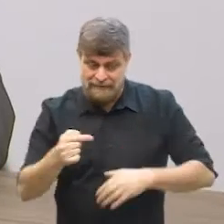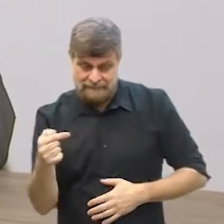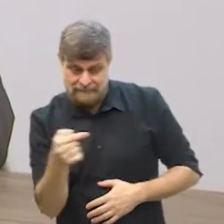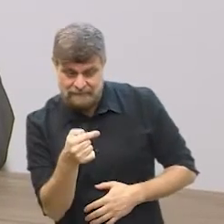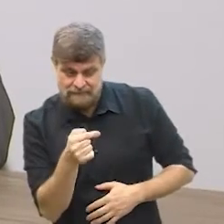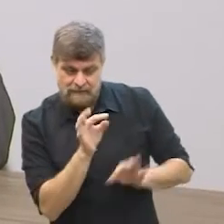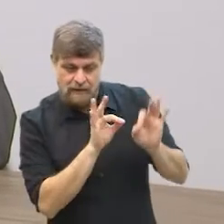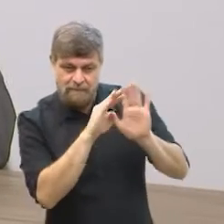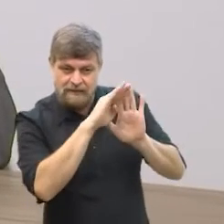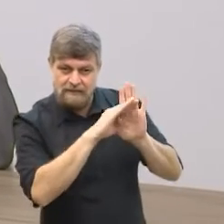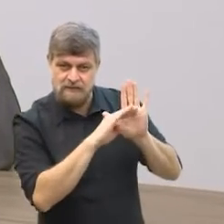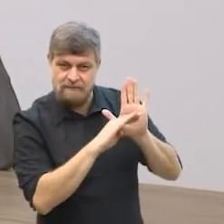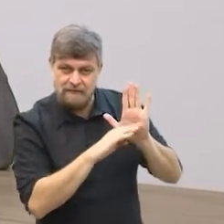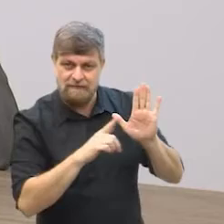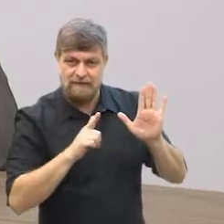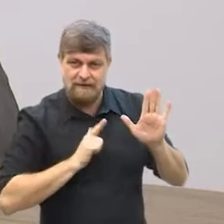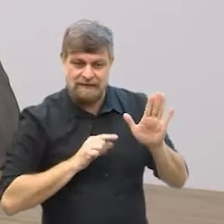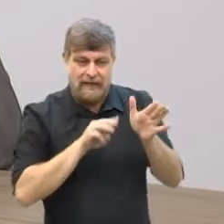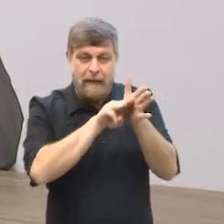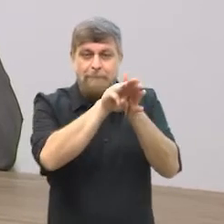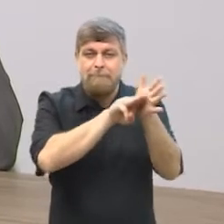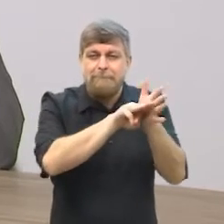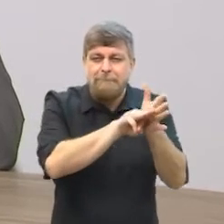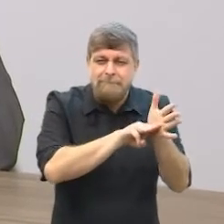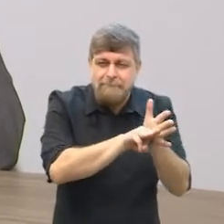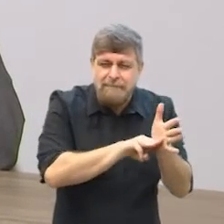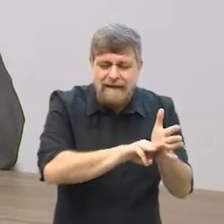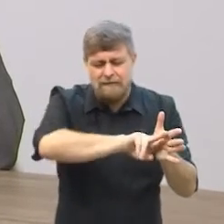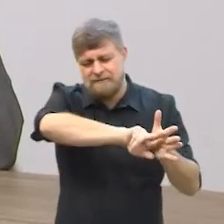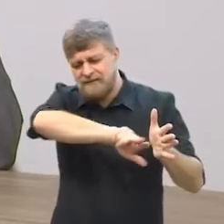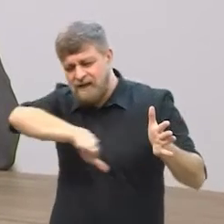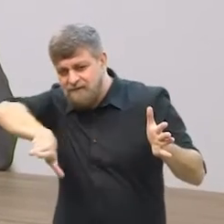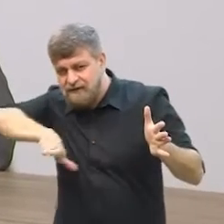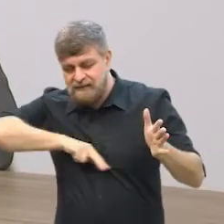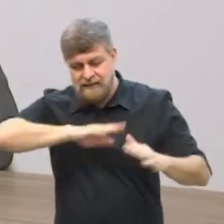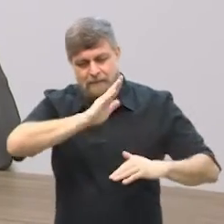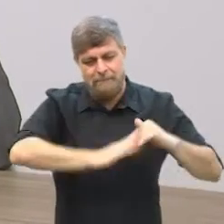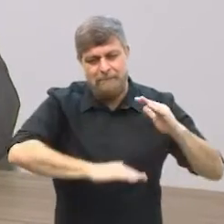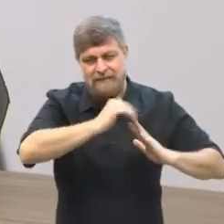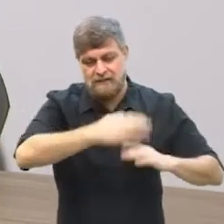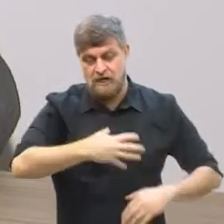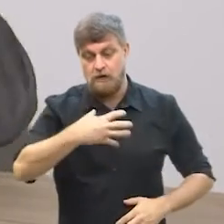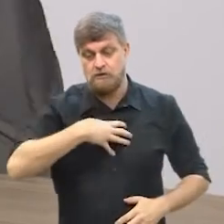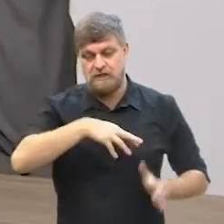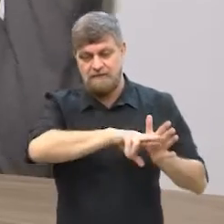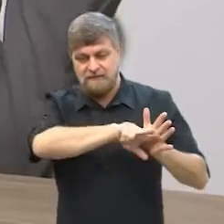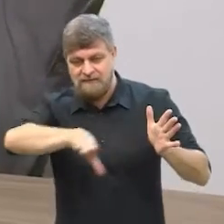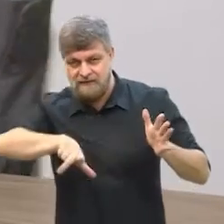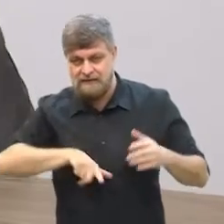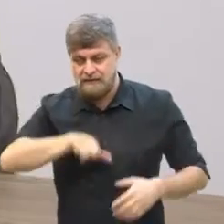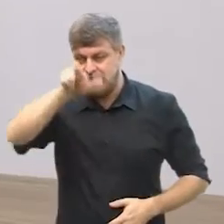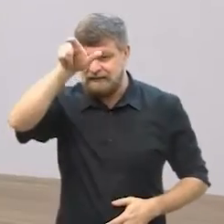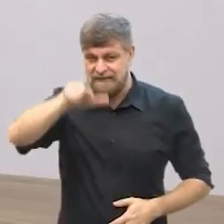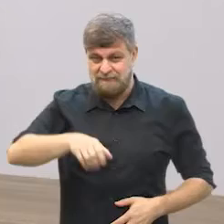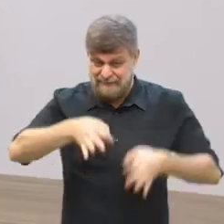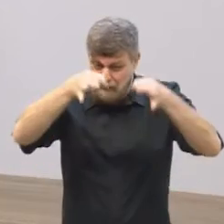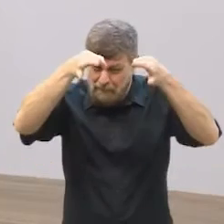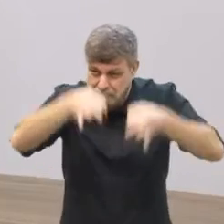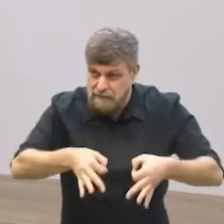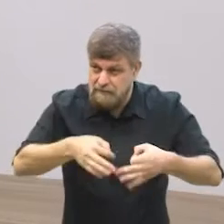esse planejamento ele tem inúmeras metodologias, inúmeras formas de ser feitas, e se você não tiver bem